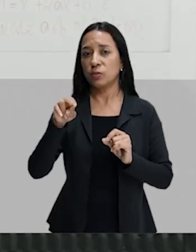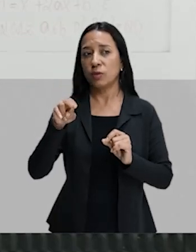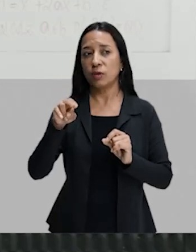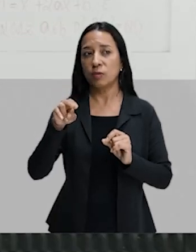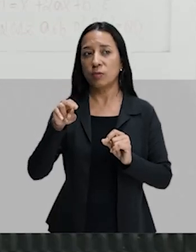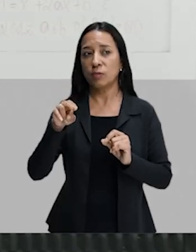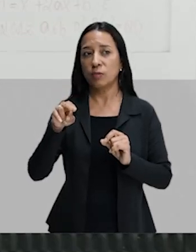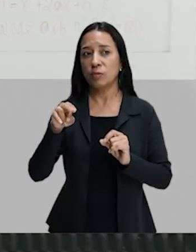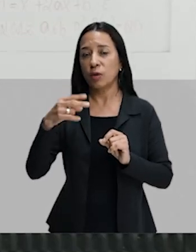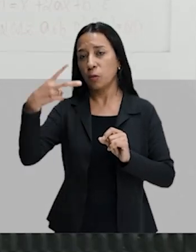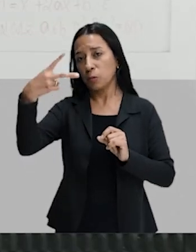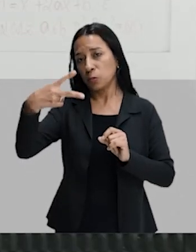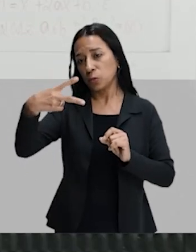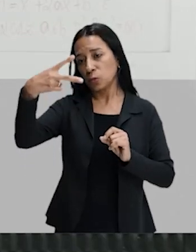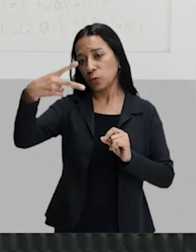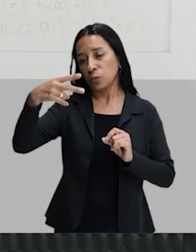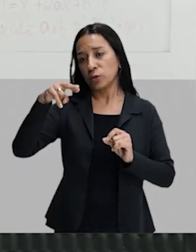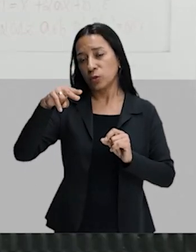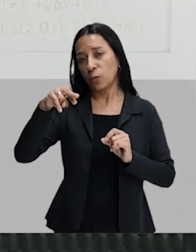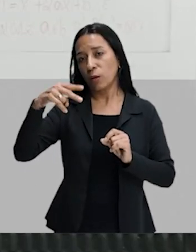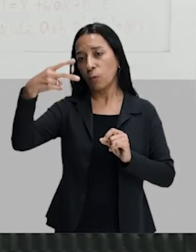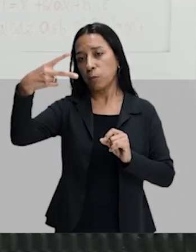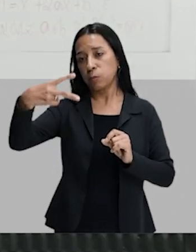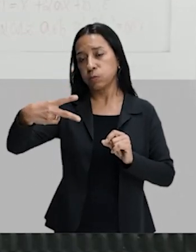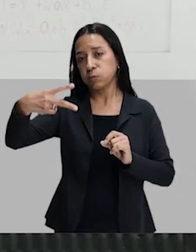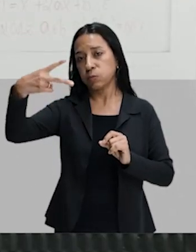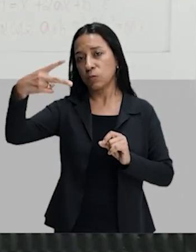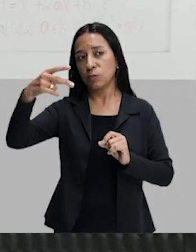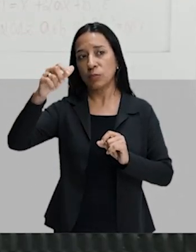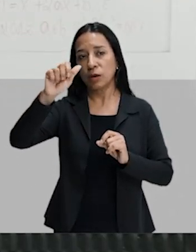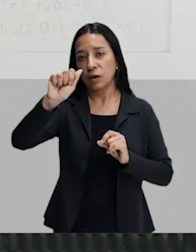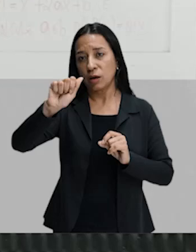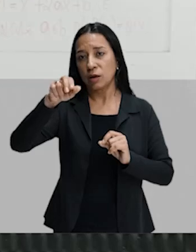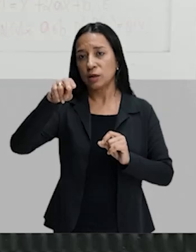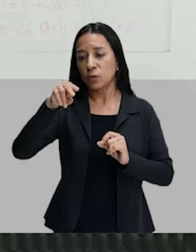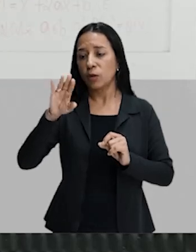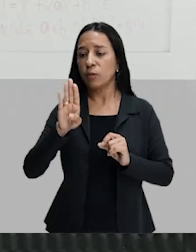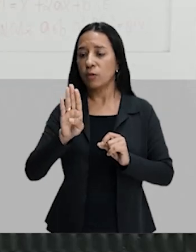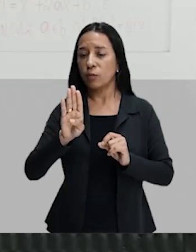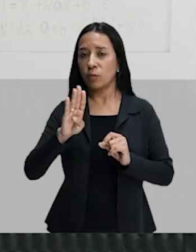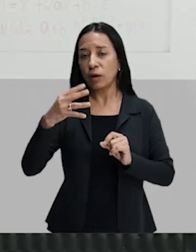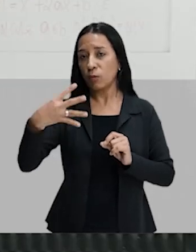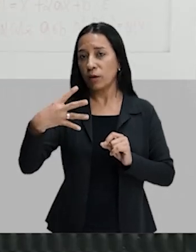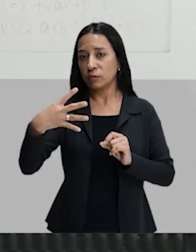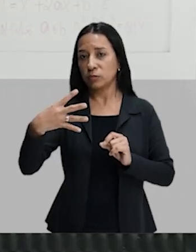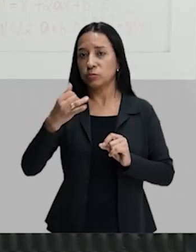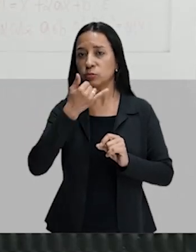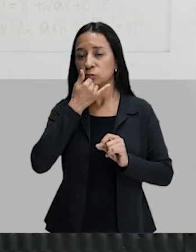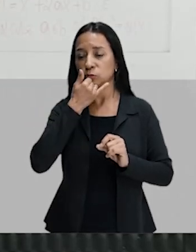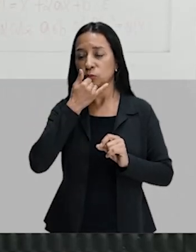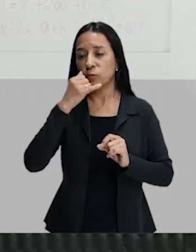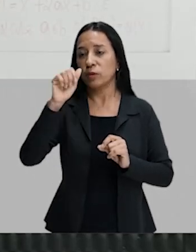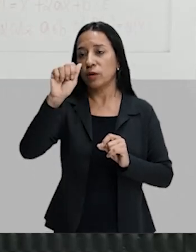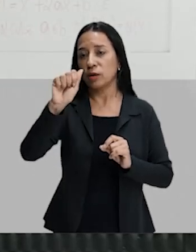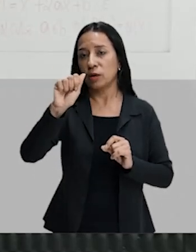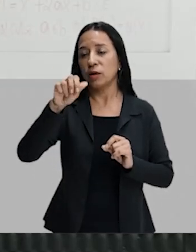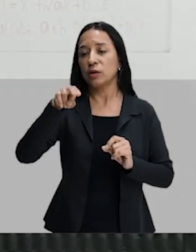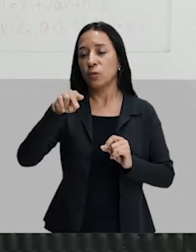igual a esse, ó. Que o A é igual a 4. Certo? Então, A igual a 4.